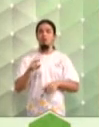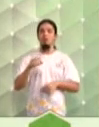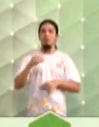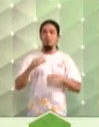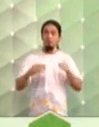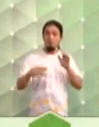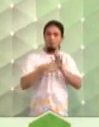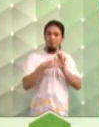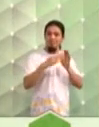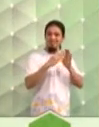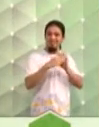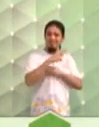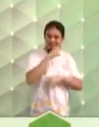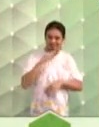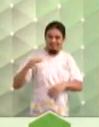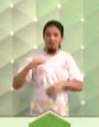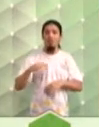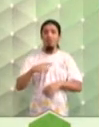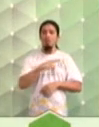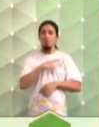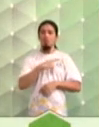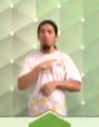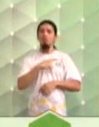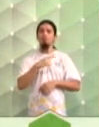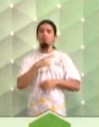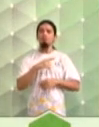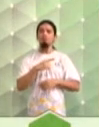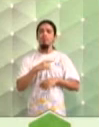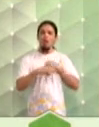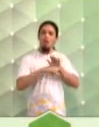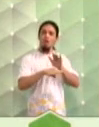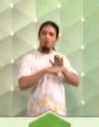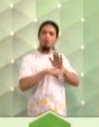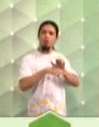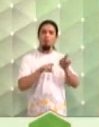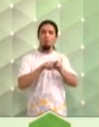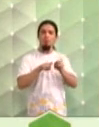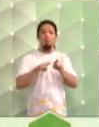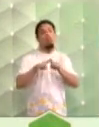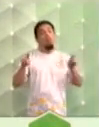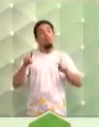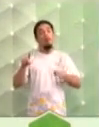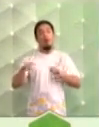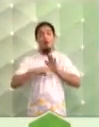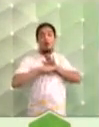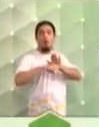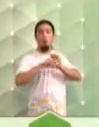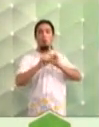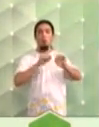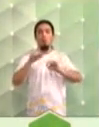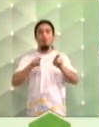número de doações mensais. Então, é o dinheiro da campanha Nota Fiscal Amazonense, quando você